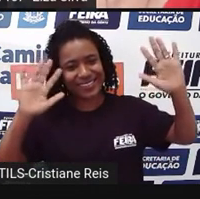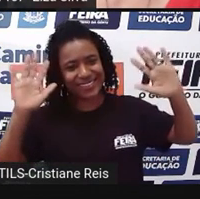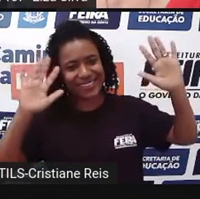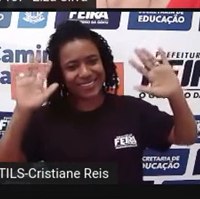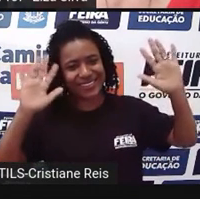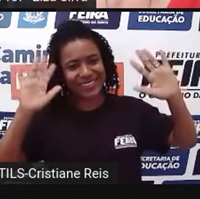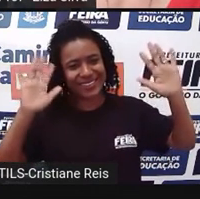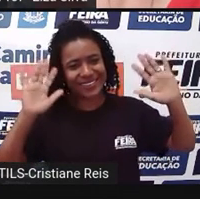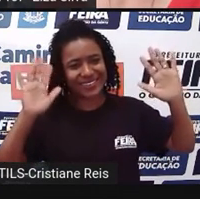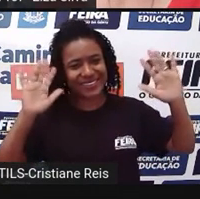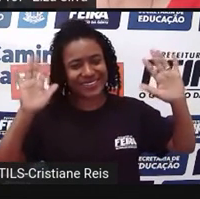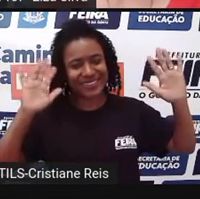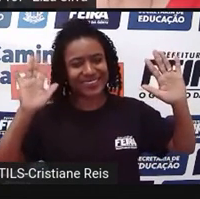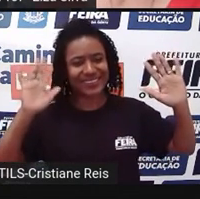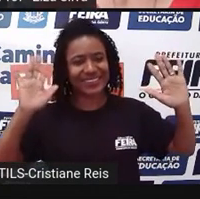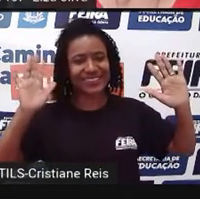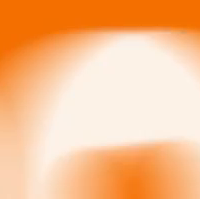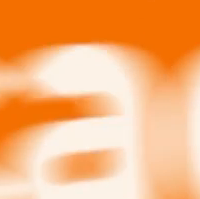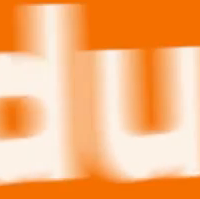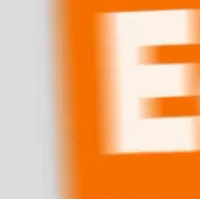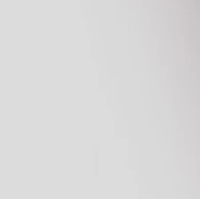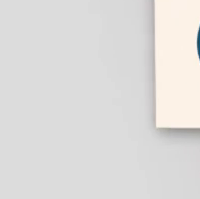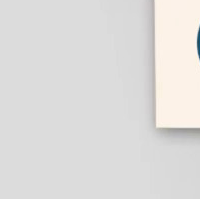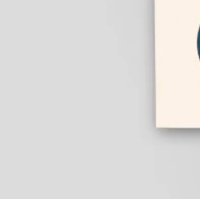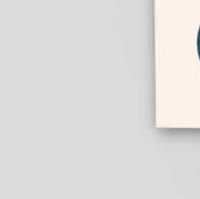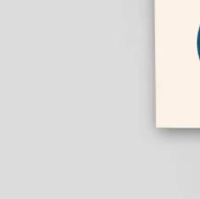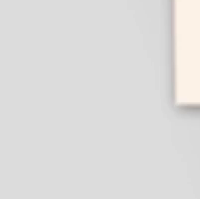se E aí E aí